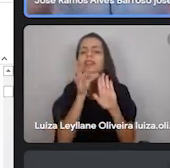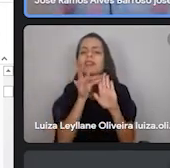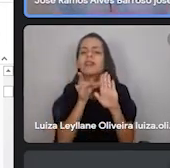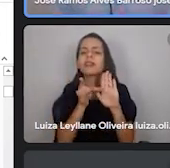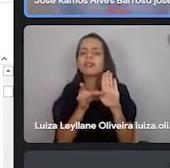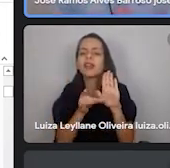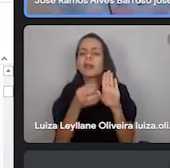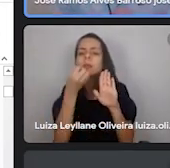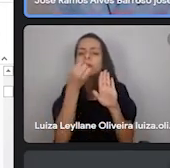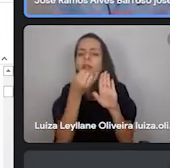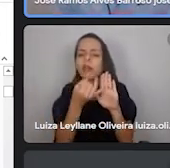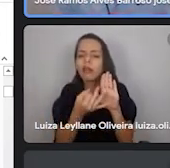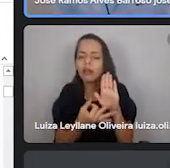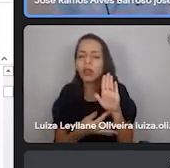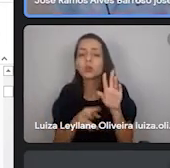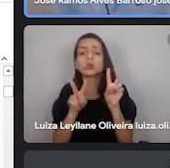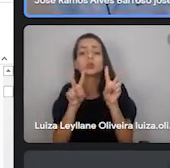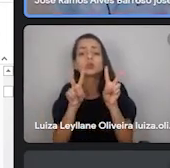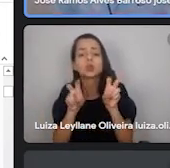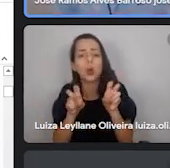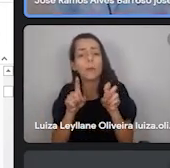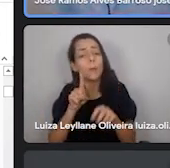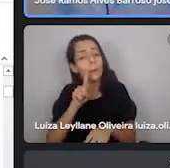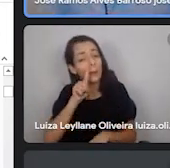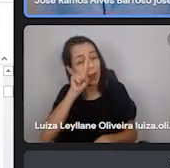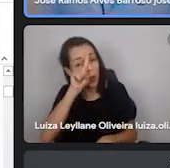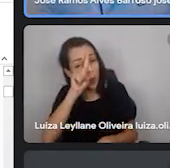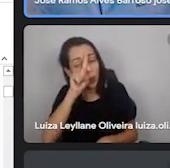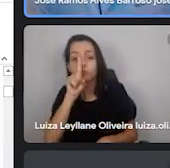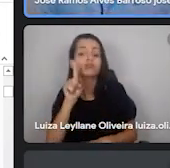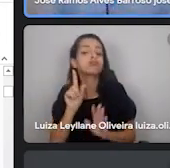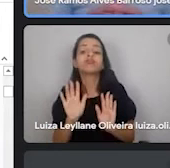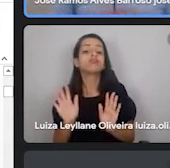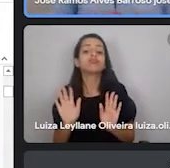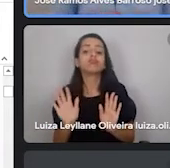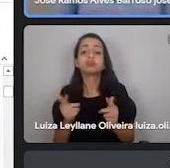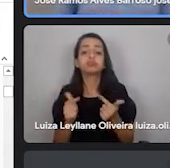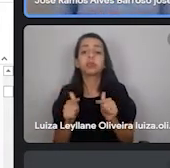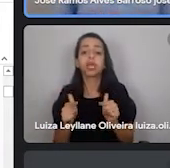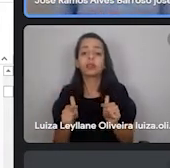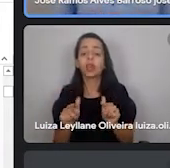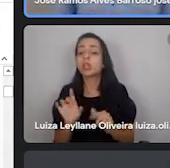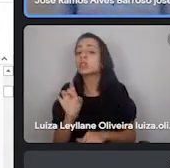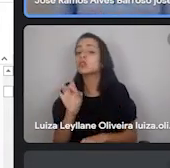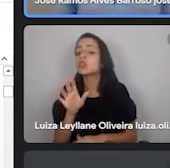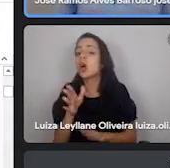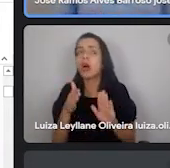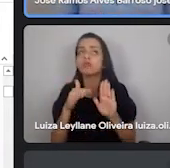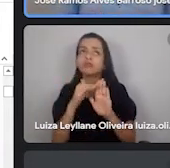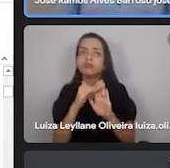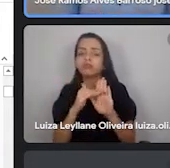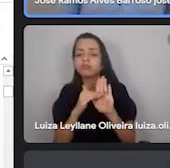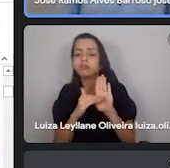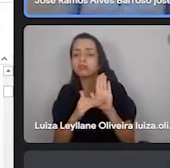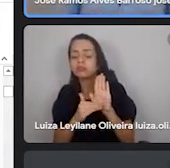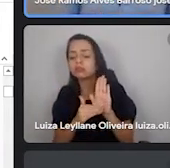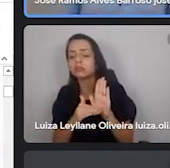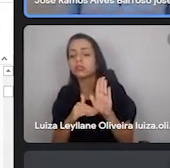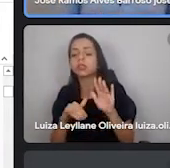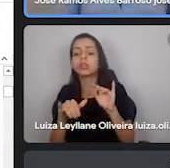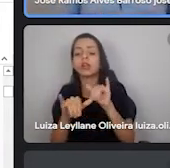nada sobre os riscos existentes. Apenas falava o quê? Que a gente